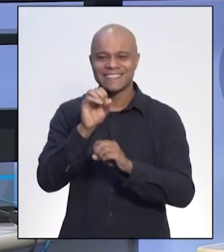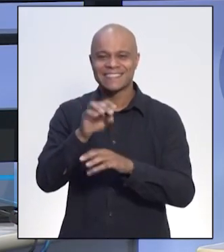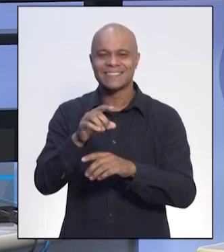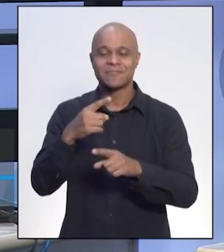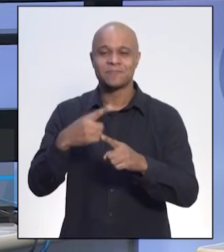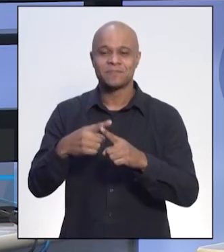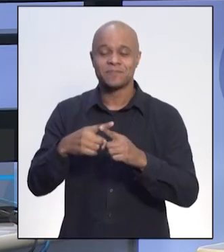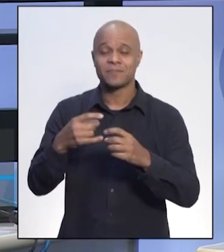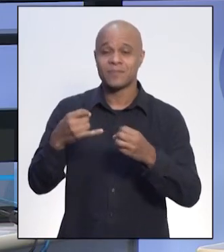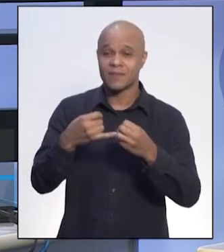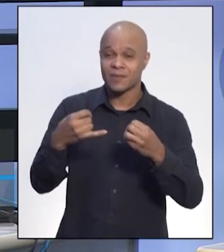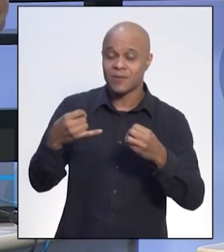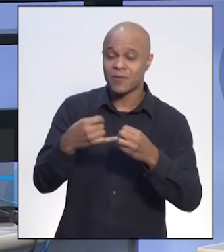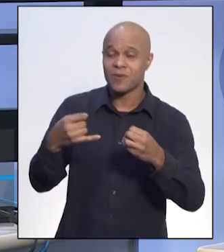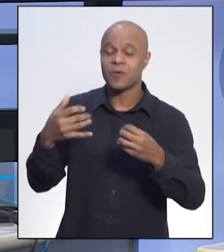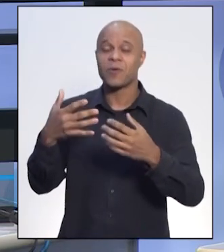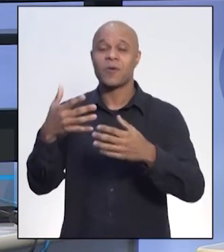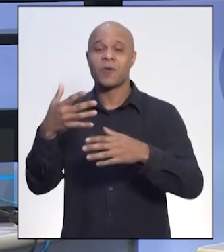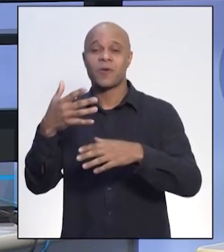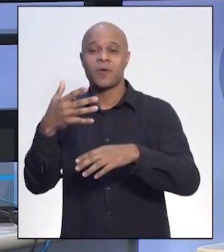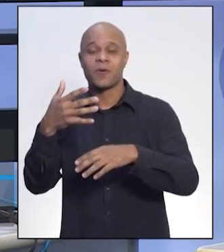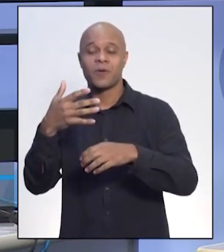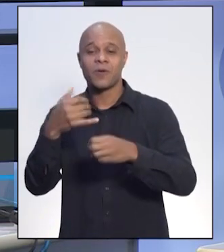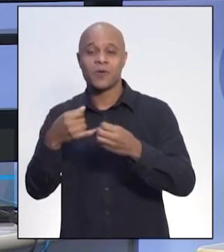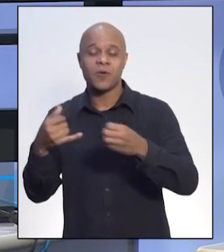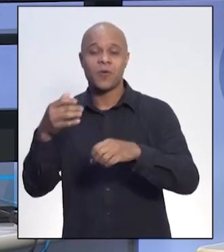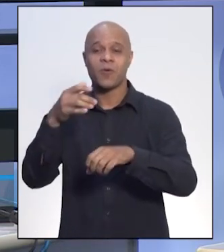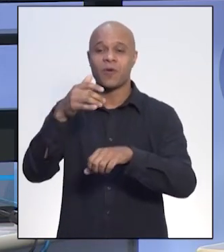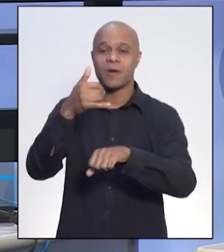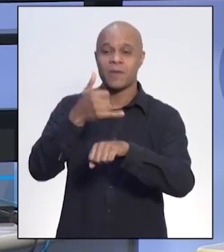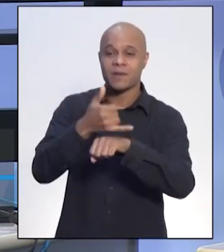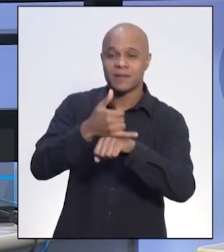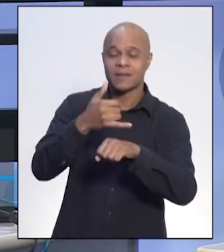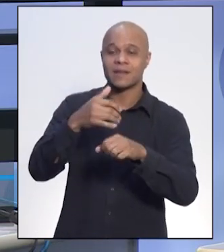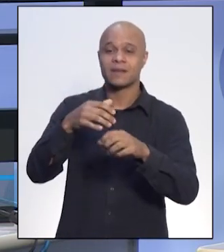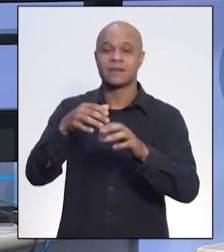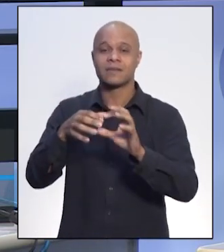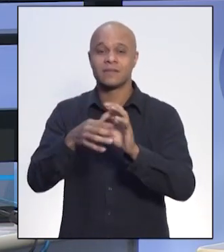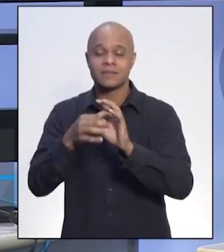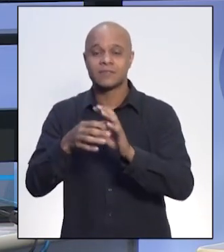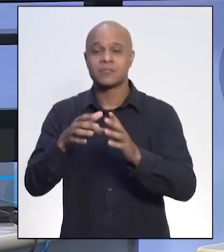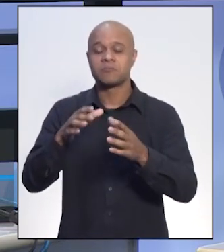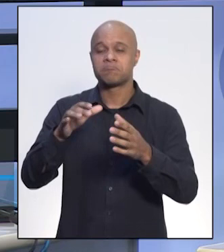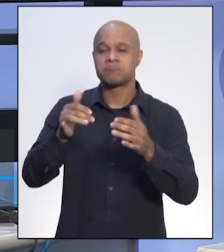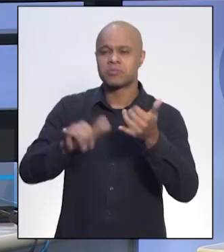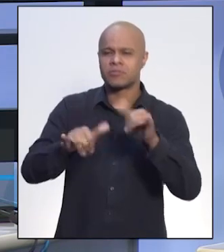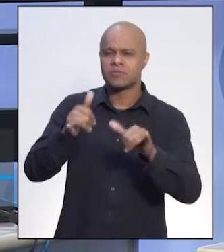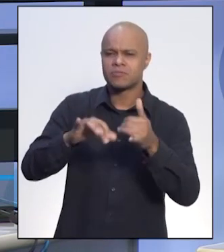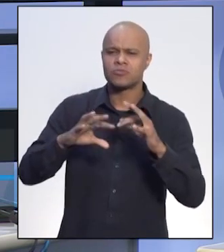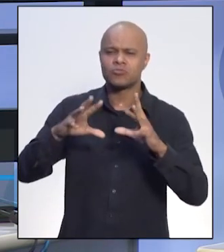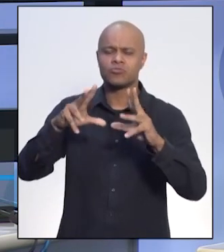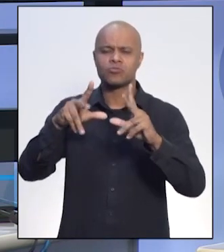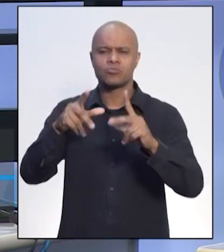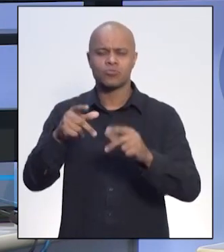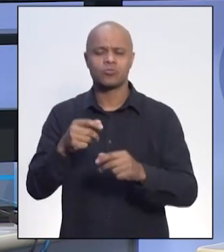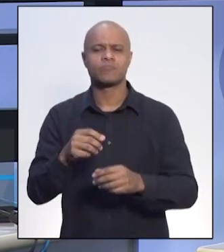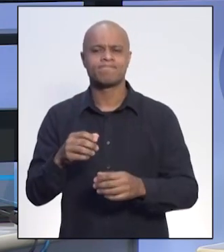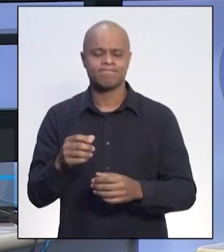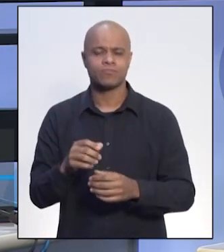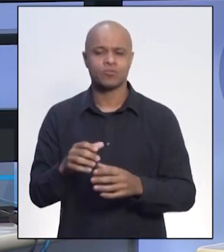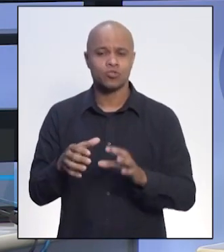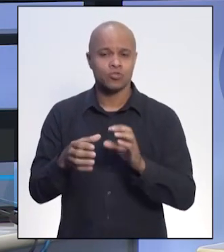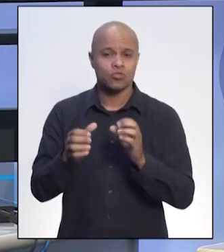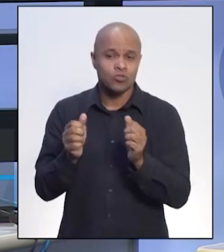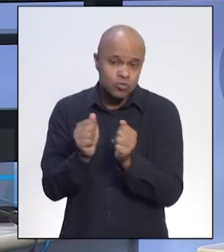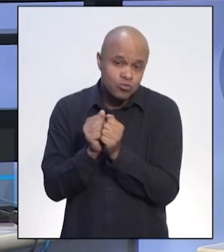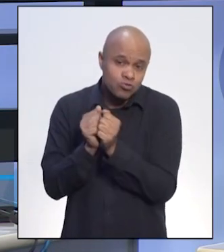iônica, ligação metálica, porque na próxima aula a gente vai falar um pouquinho da ligação covalente, né? Então, tudo tem a ver, as três ligações, elas andam